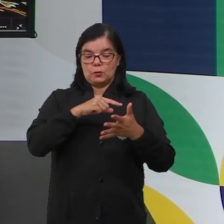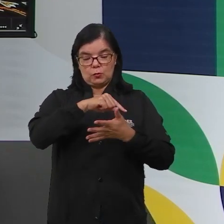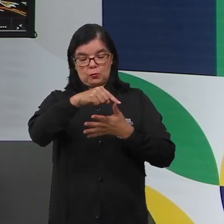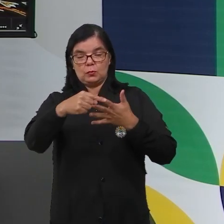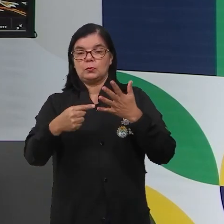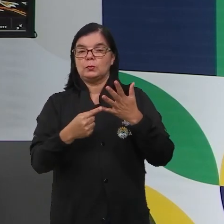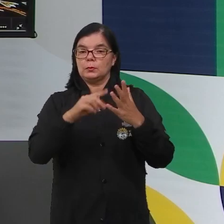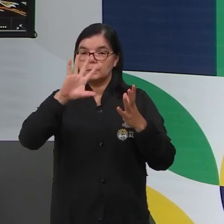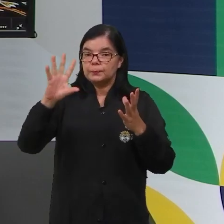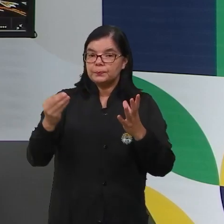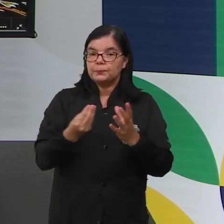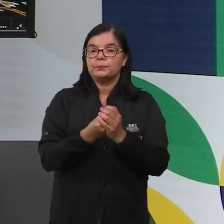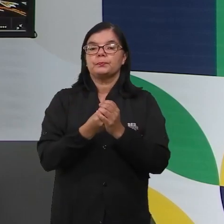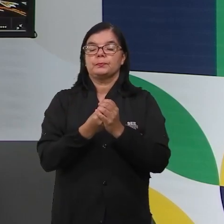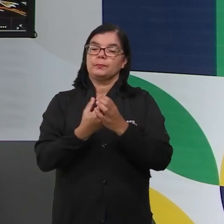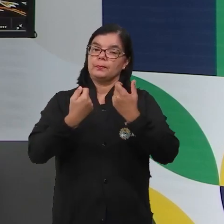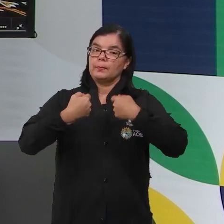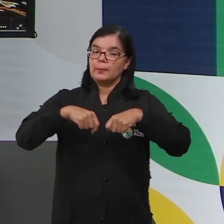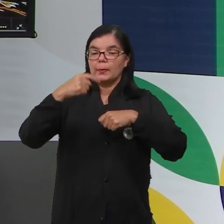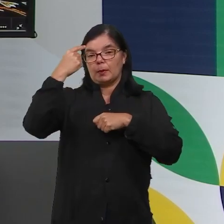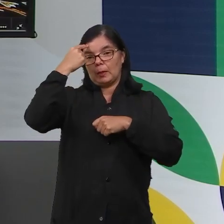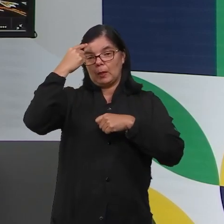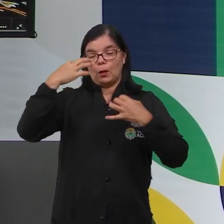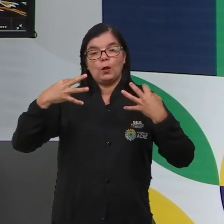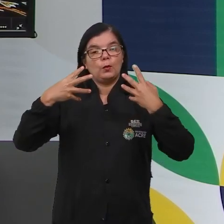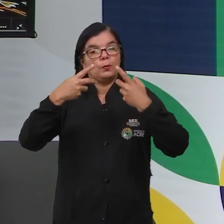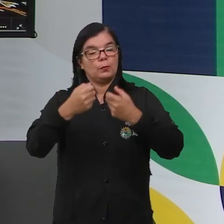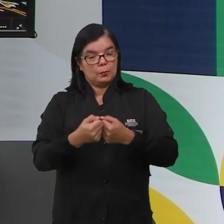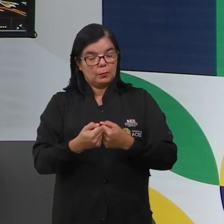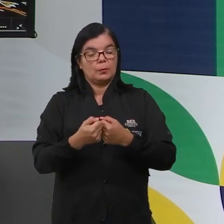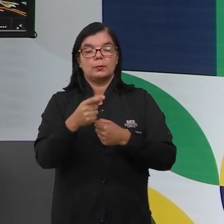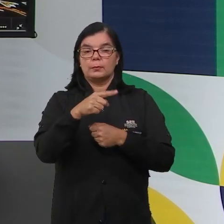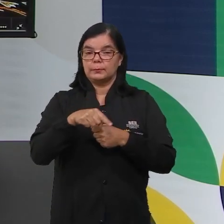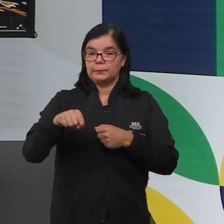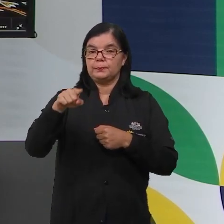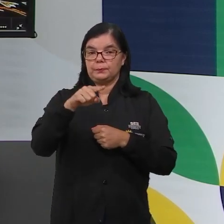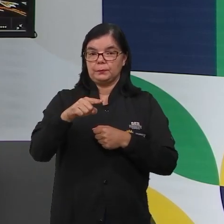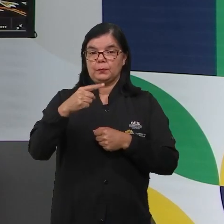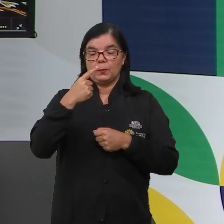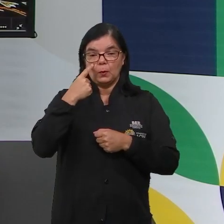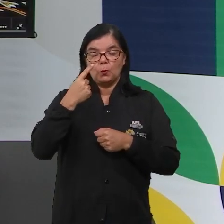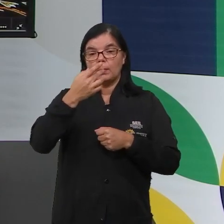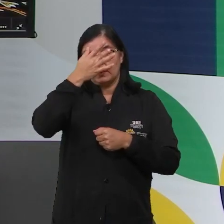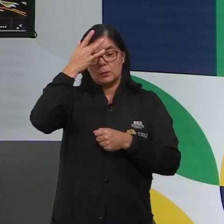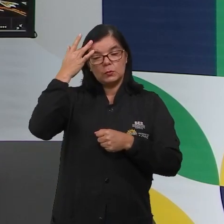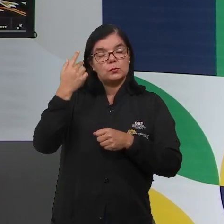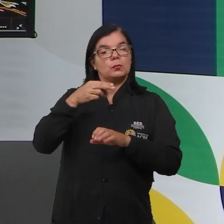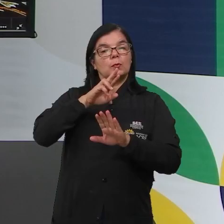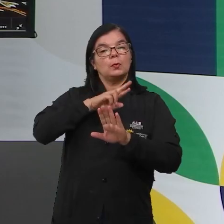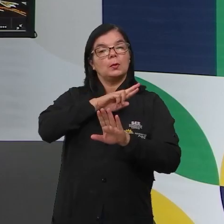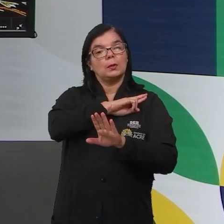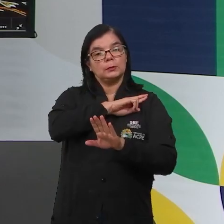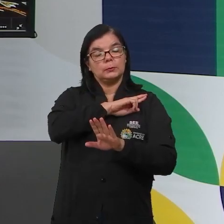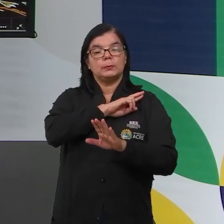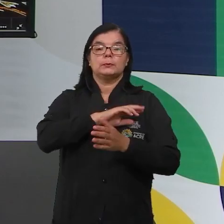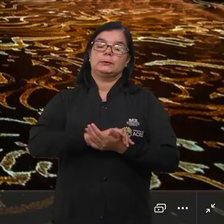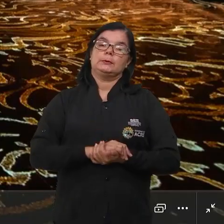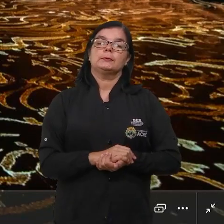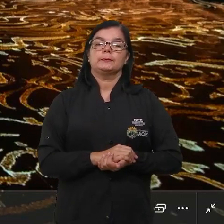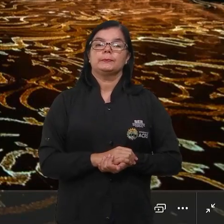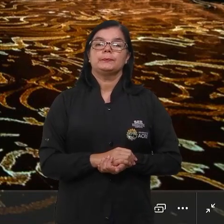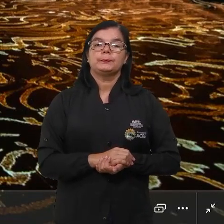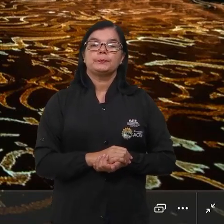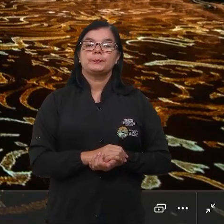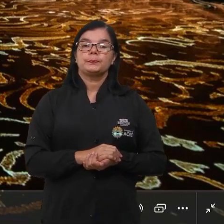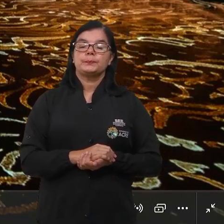5 sentidos. Então, você precisa pensar em tudo isso quando você é um curador, né, dessa obra. Vamos